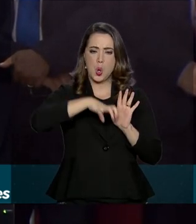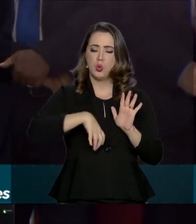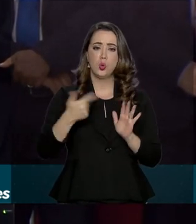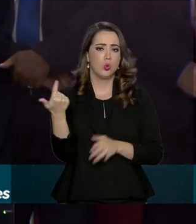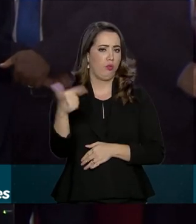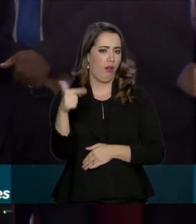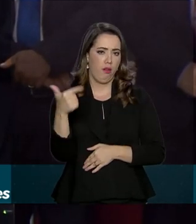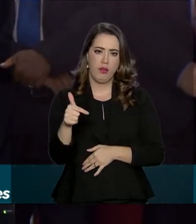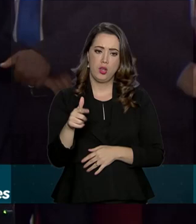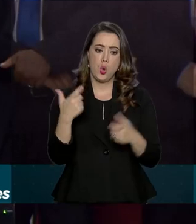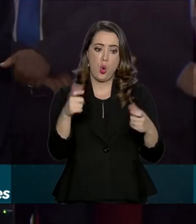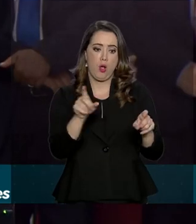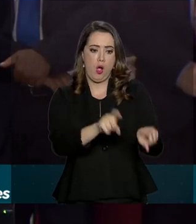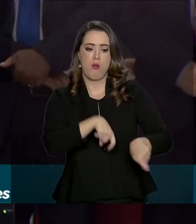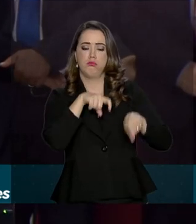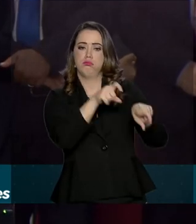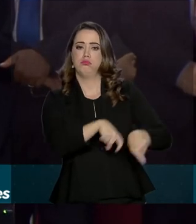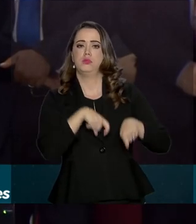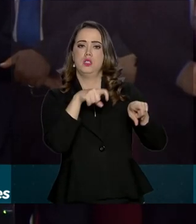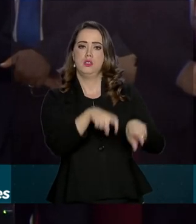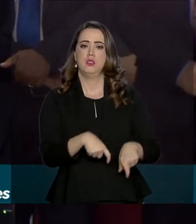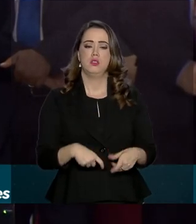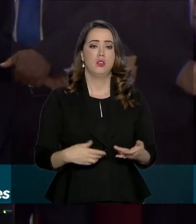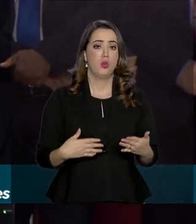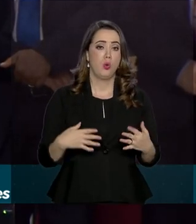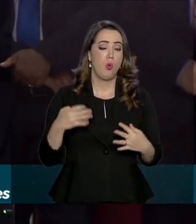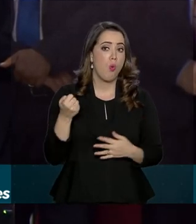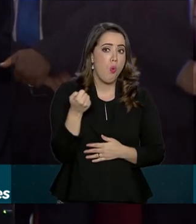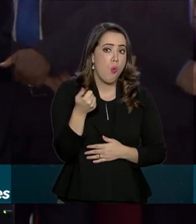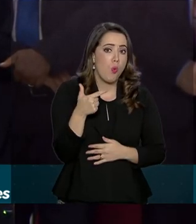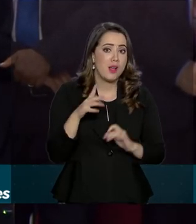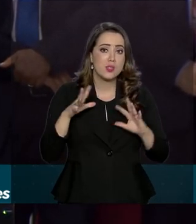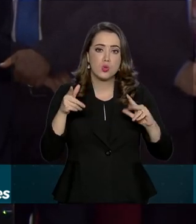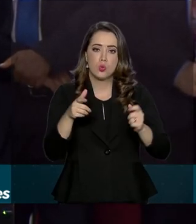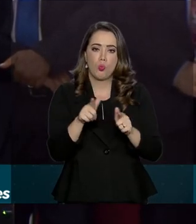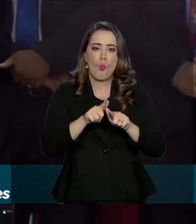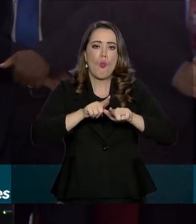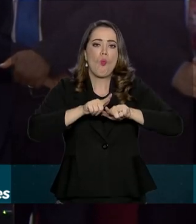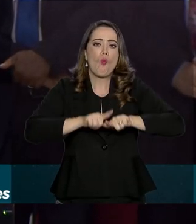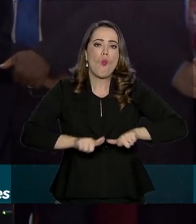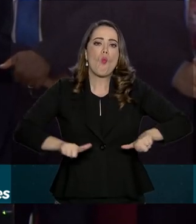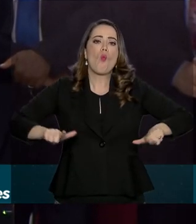de áreas agricultáveis, praticamente é um grande deserto.